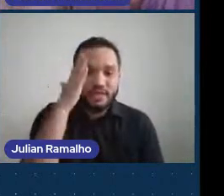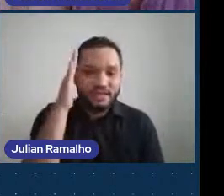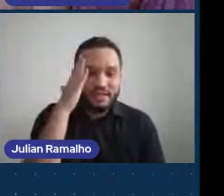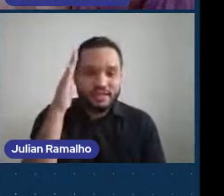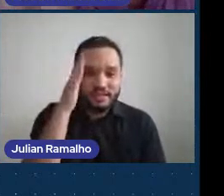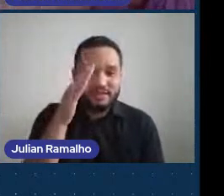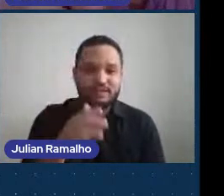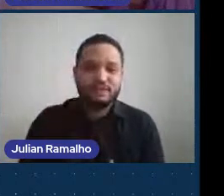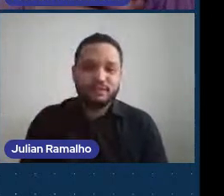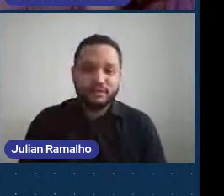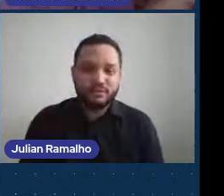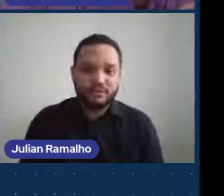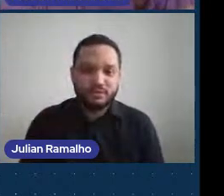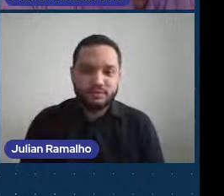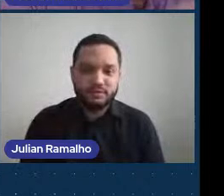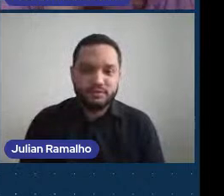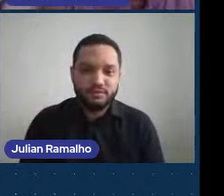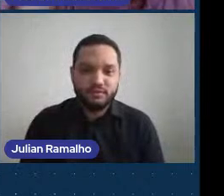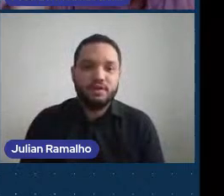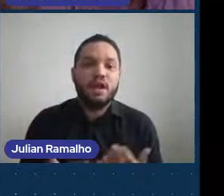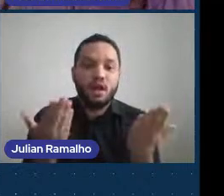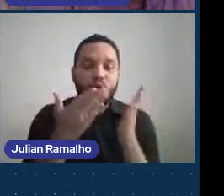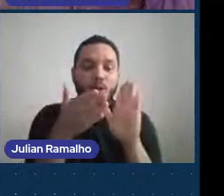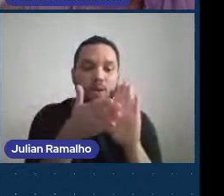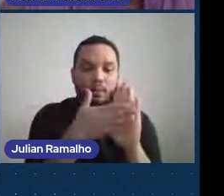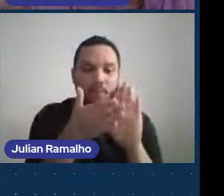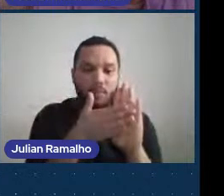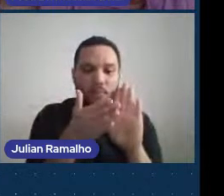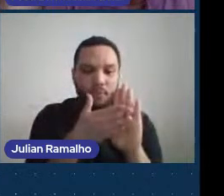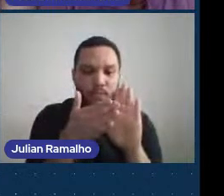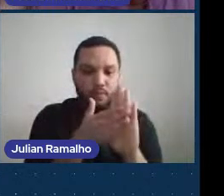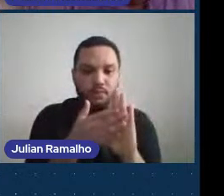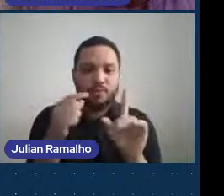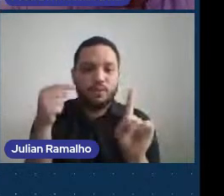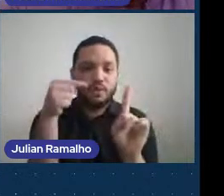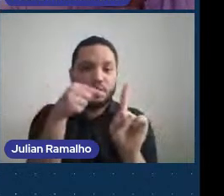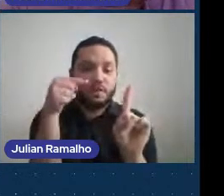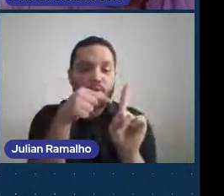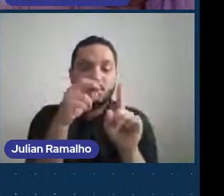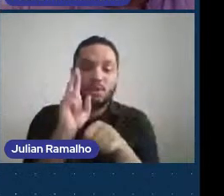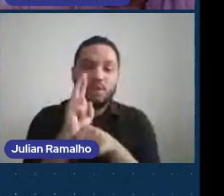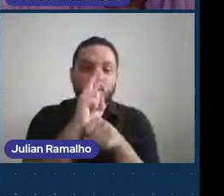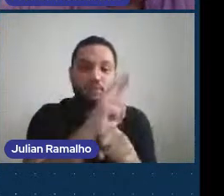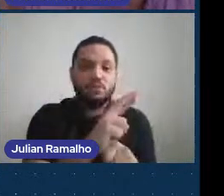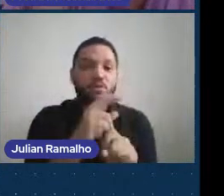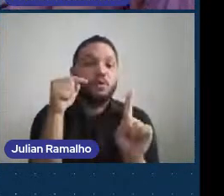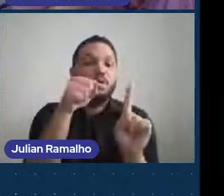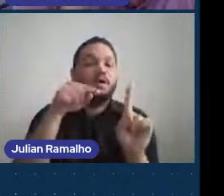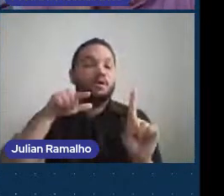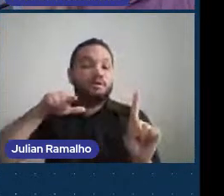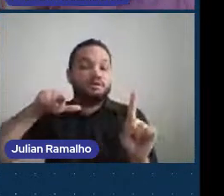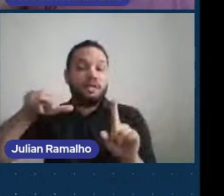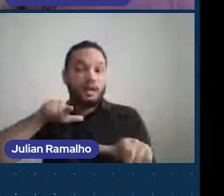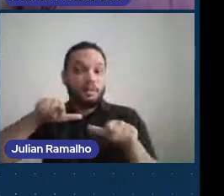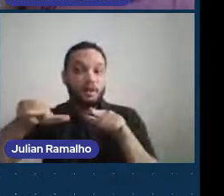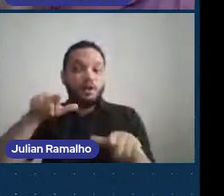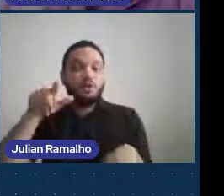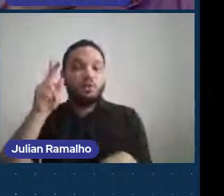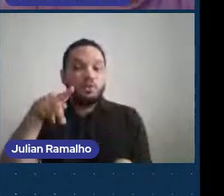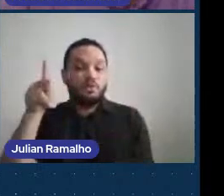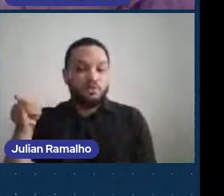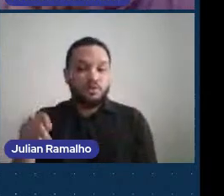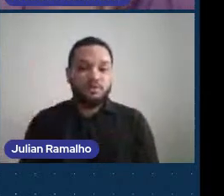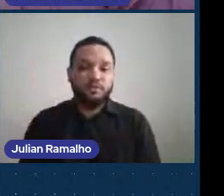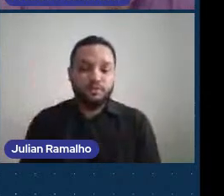observem. O que está sendo aqui proposto como objeto de representação é o trabalho dos professores. Então, se